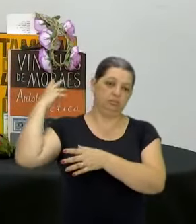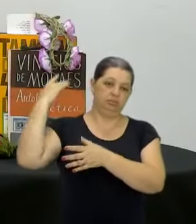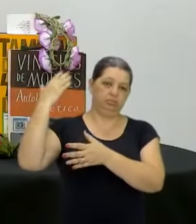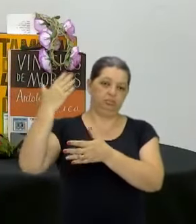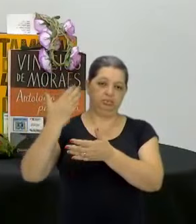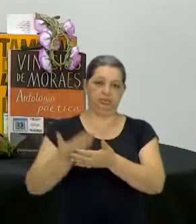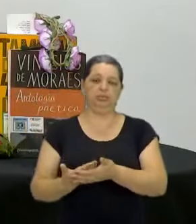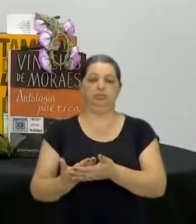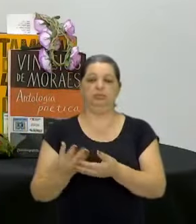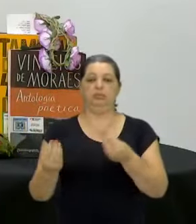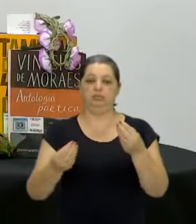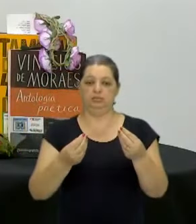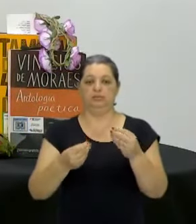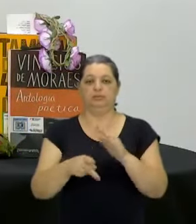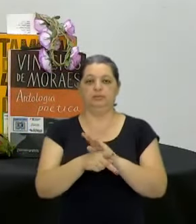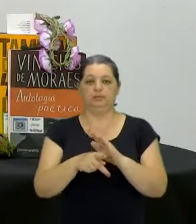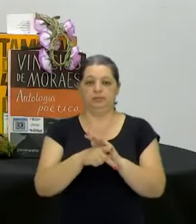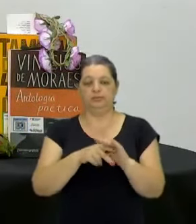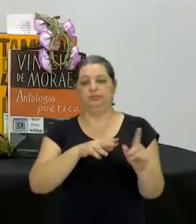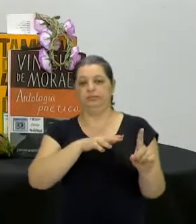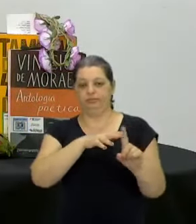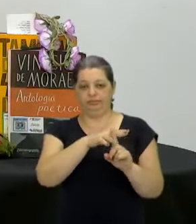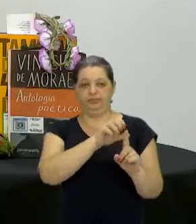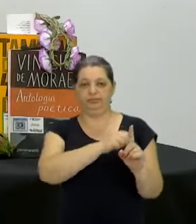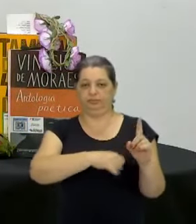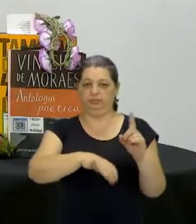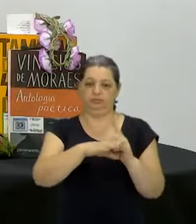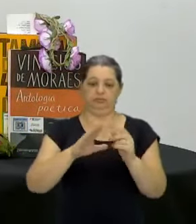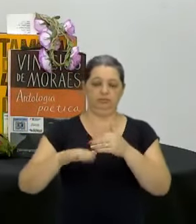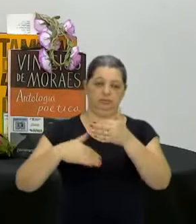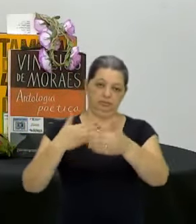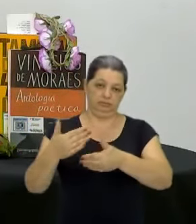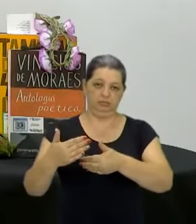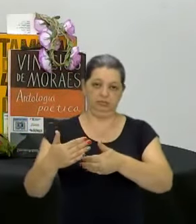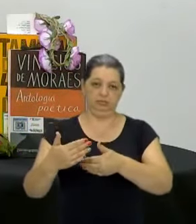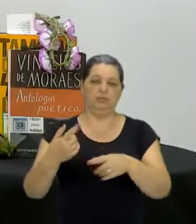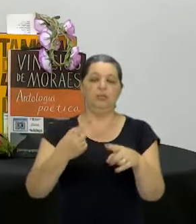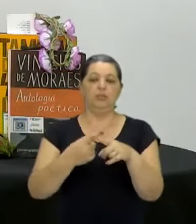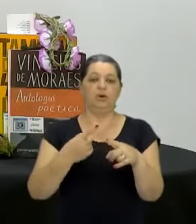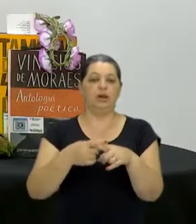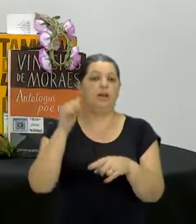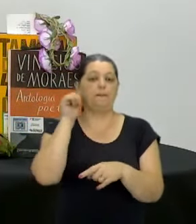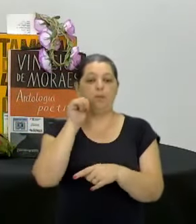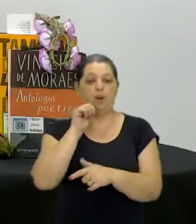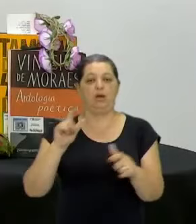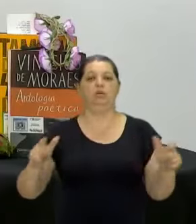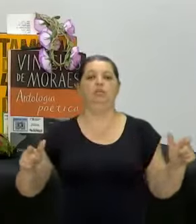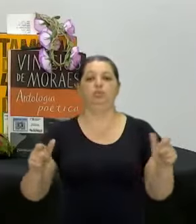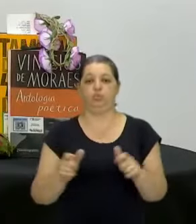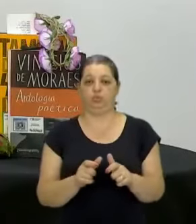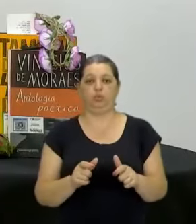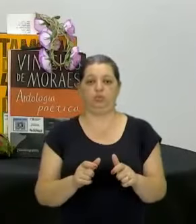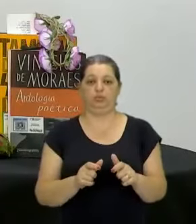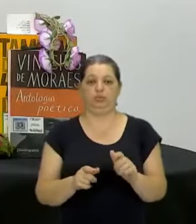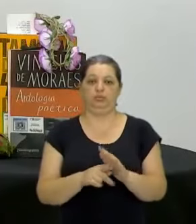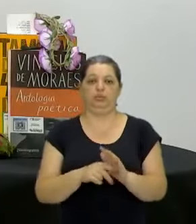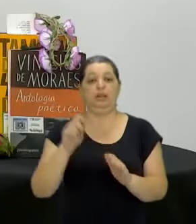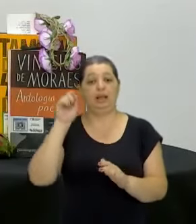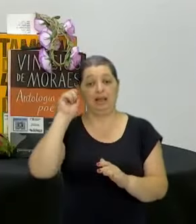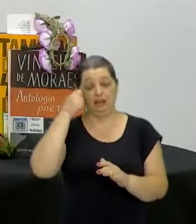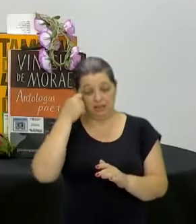sido construída aí historicamente e por que as mulheres têm menos espaço, né, e as negras menos